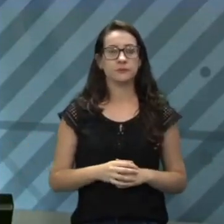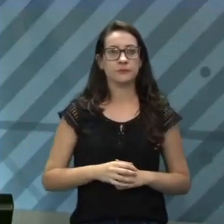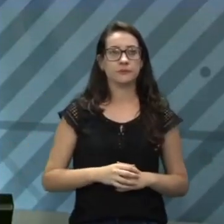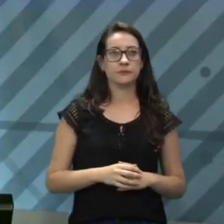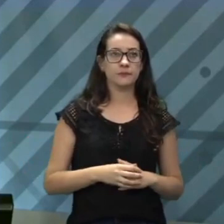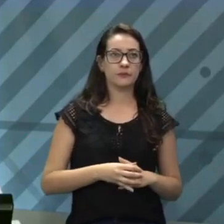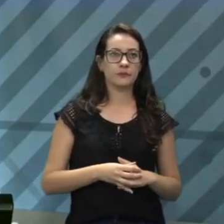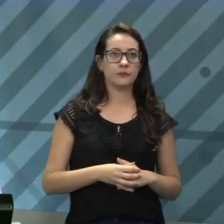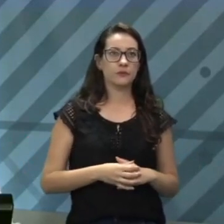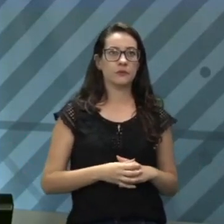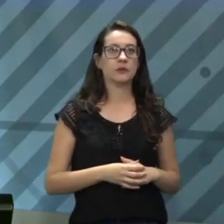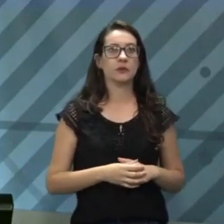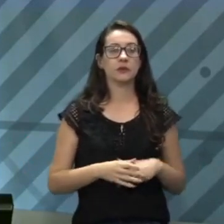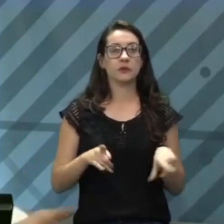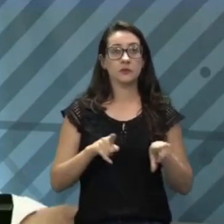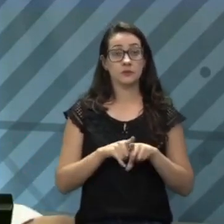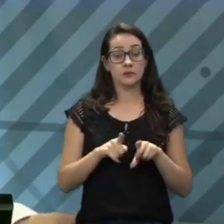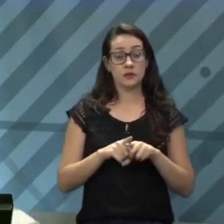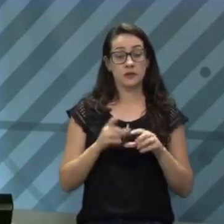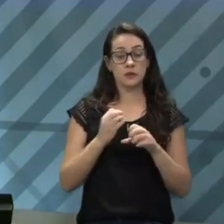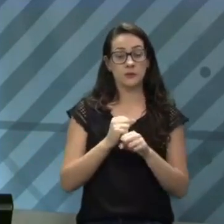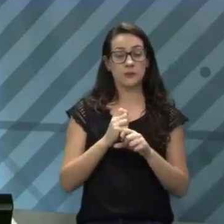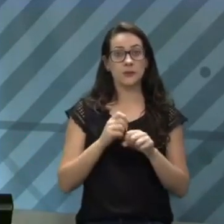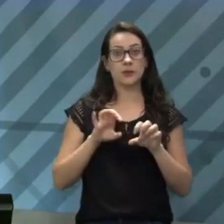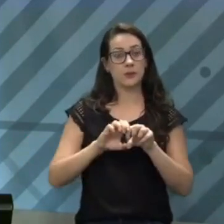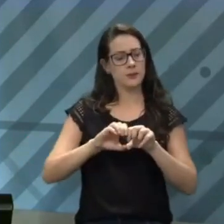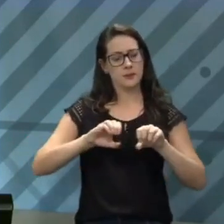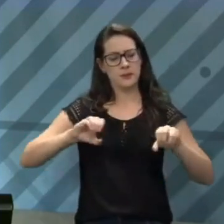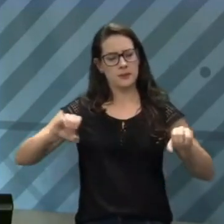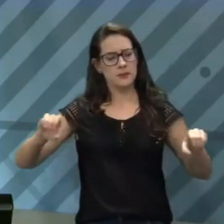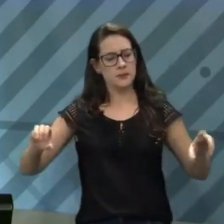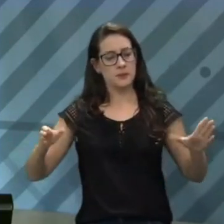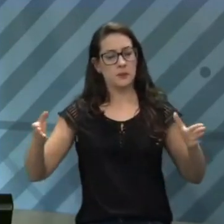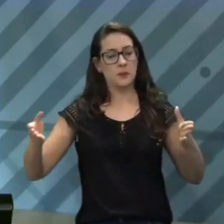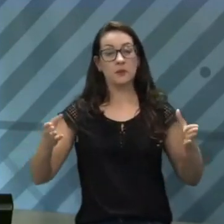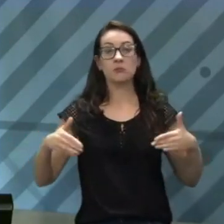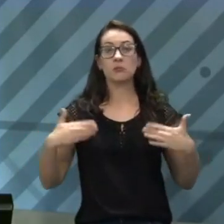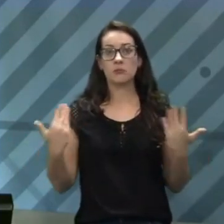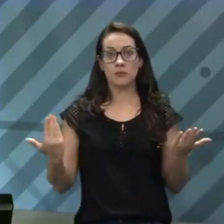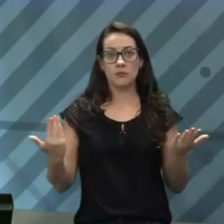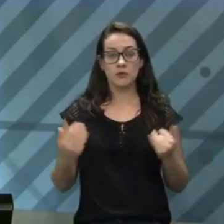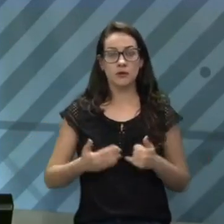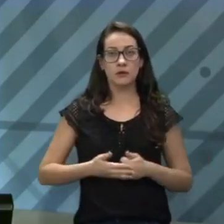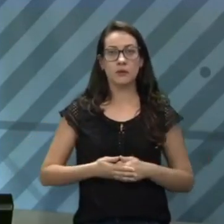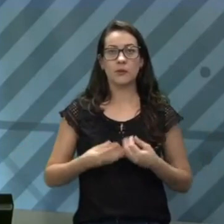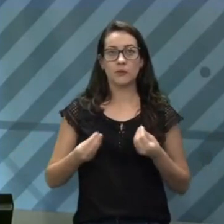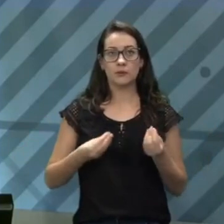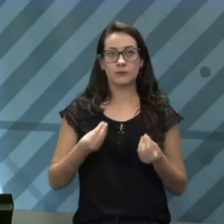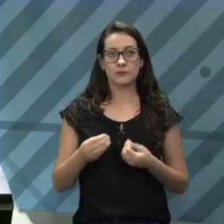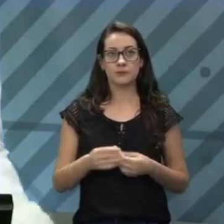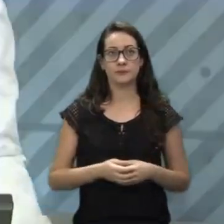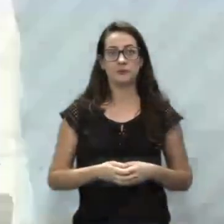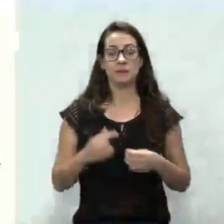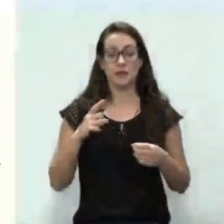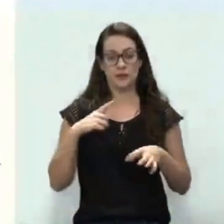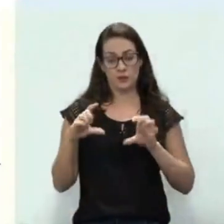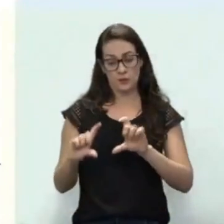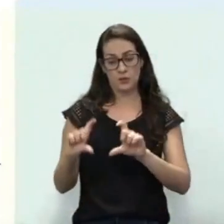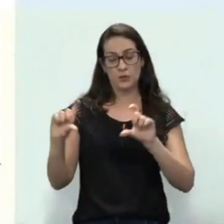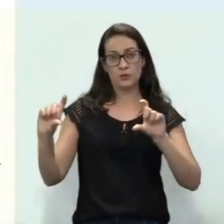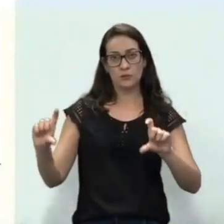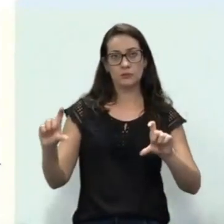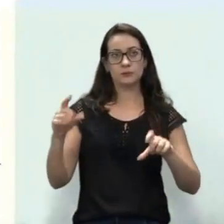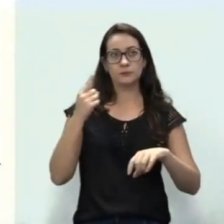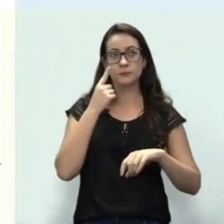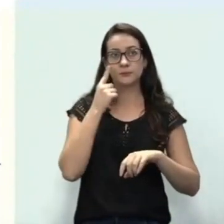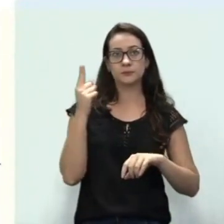Outra coisa que a gente tem que calcular é o comprimento do transpasse da barra isolada. Como que a gente faz? Por meio de uma fórmula. Nós